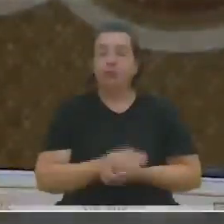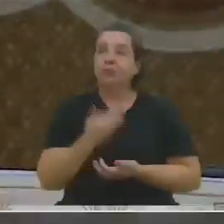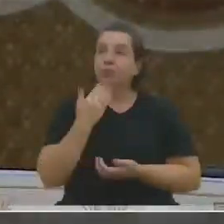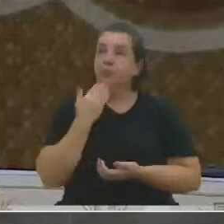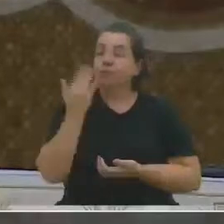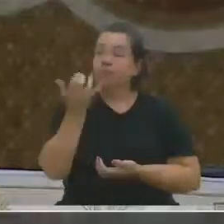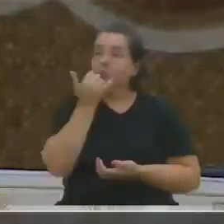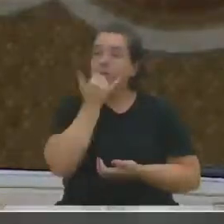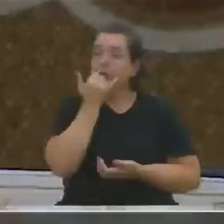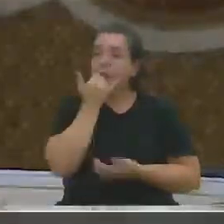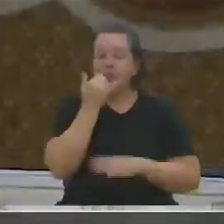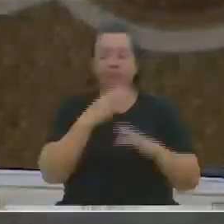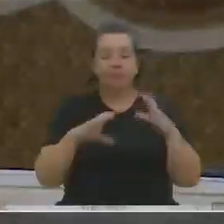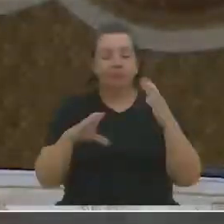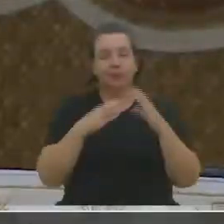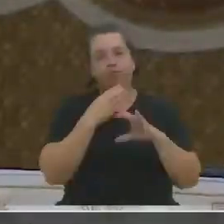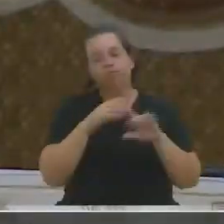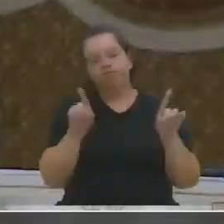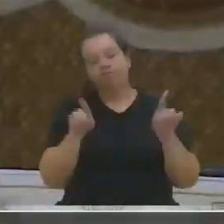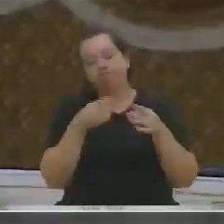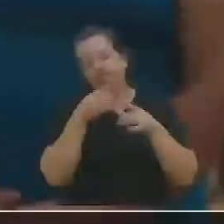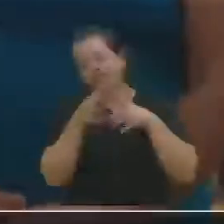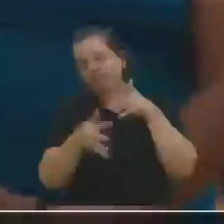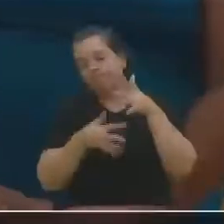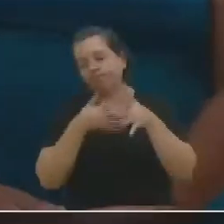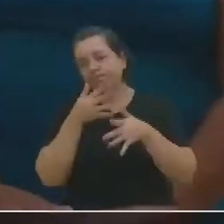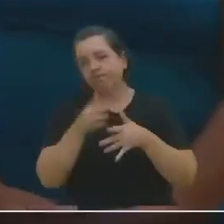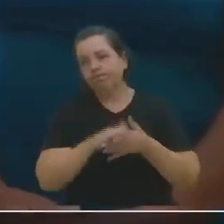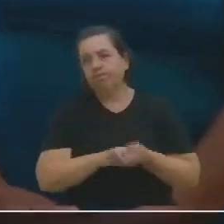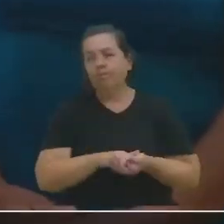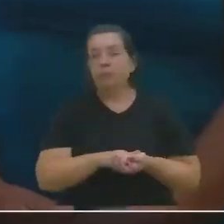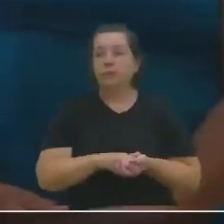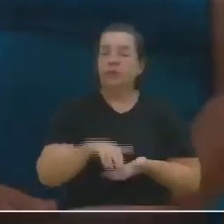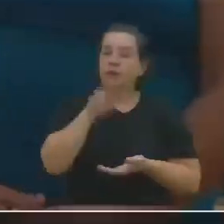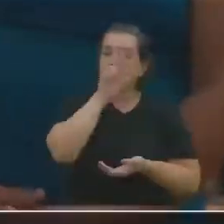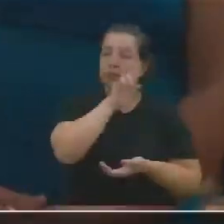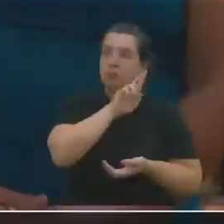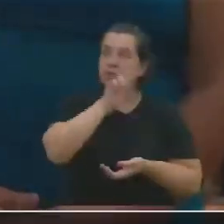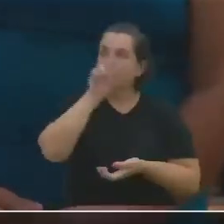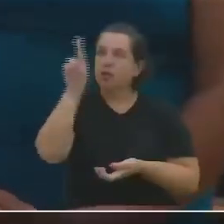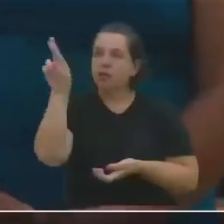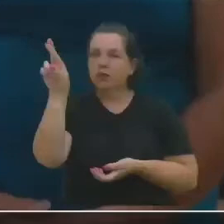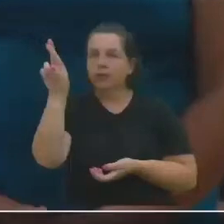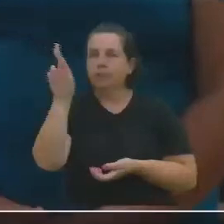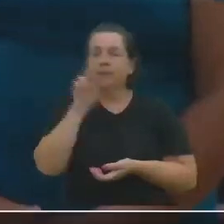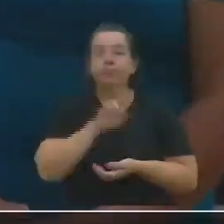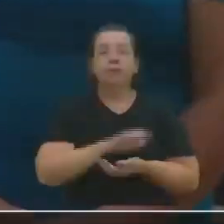Peçamos perdão a Deus, cantando. Senhor, Senhor,